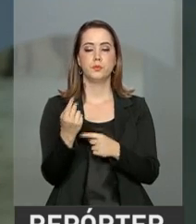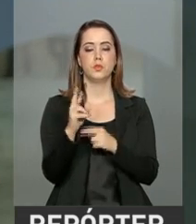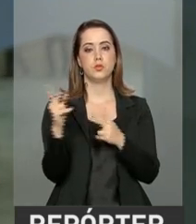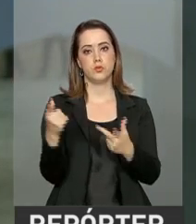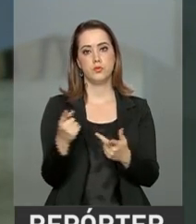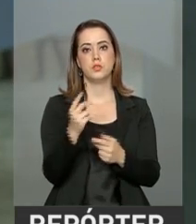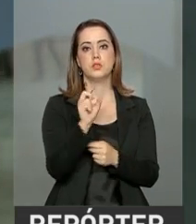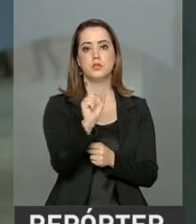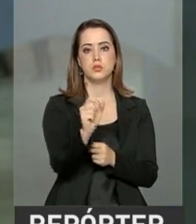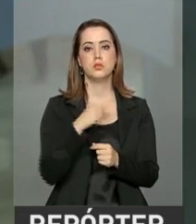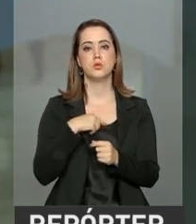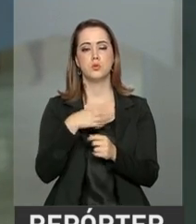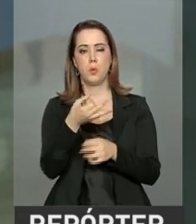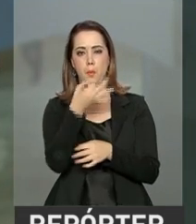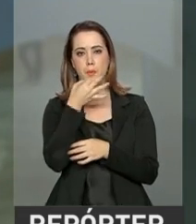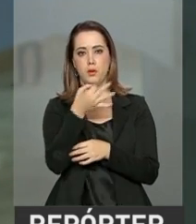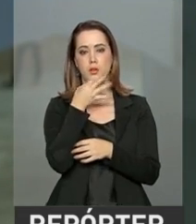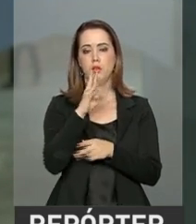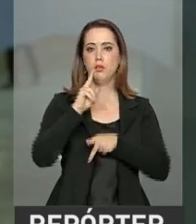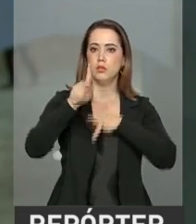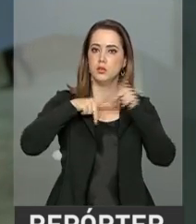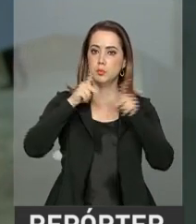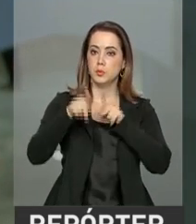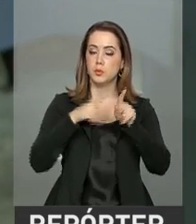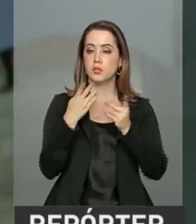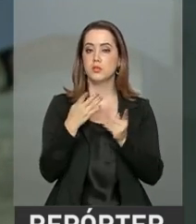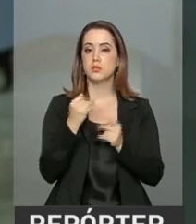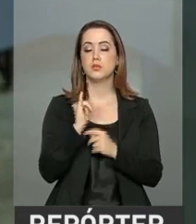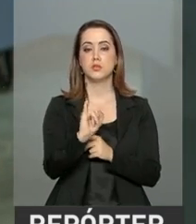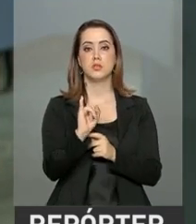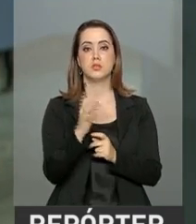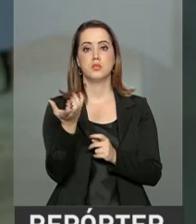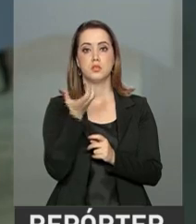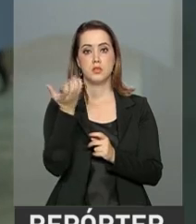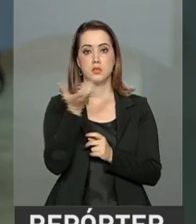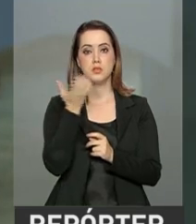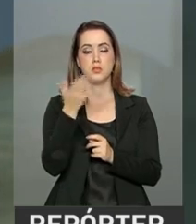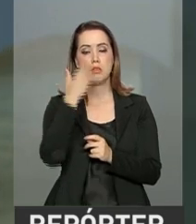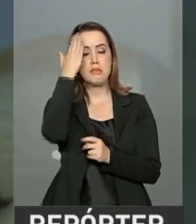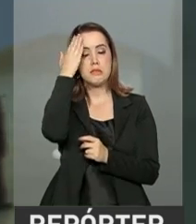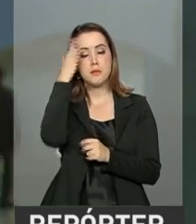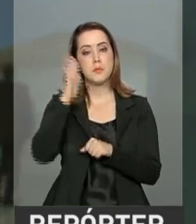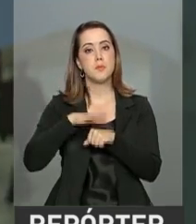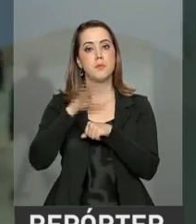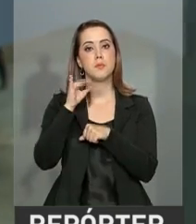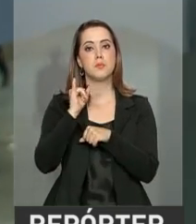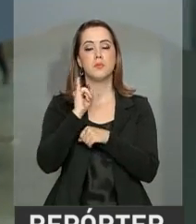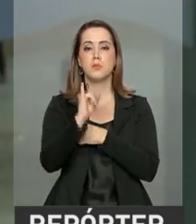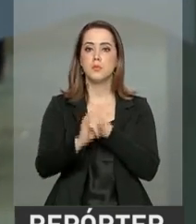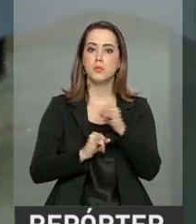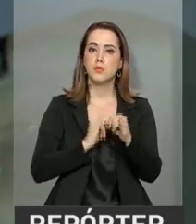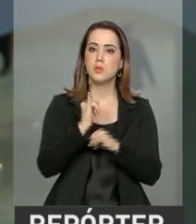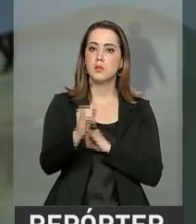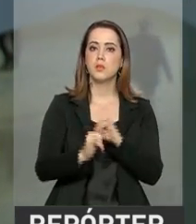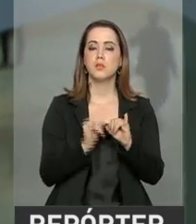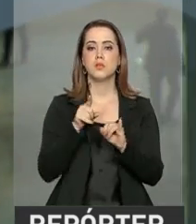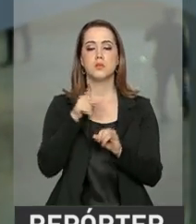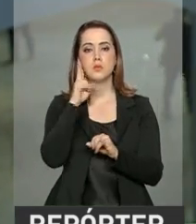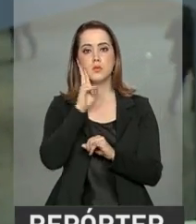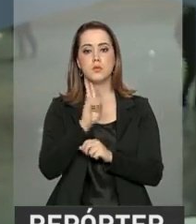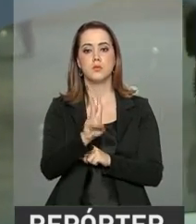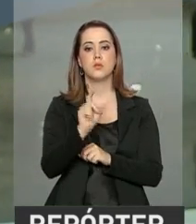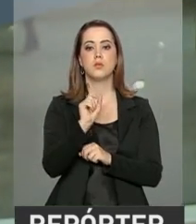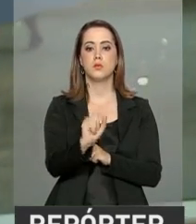poderão receber sugestões da população quem te quiser receber mais informações sobre esses dois concursos pode